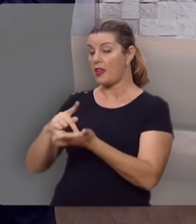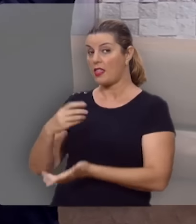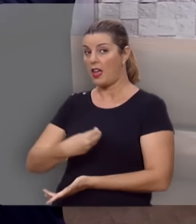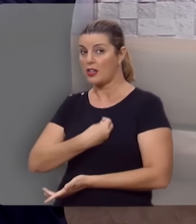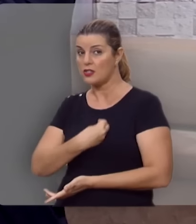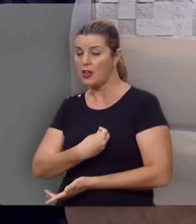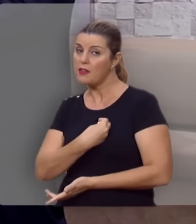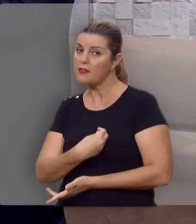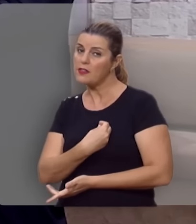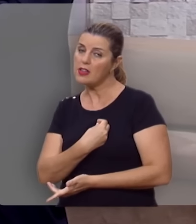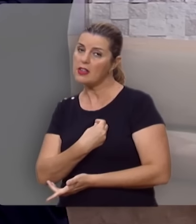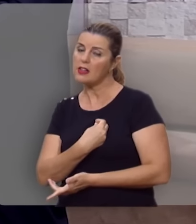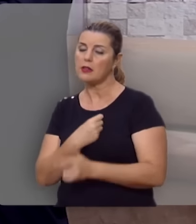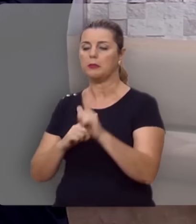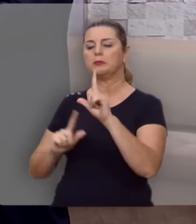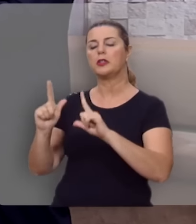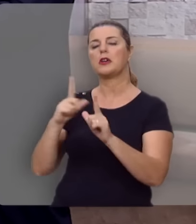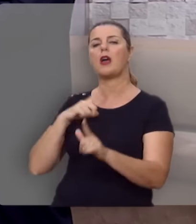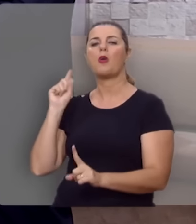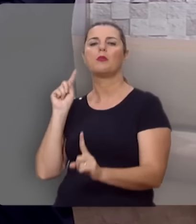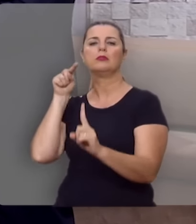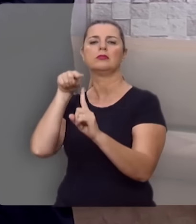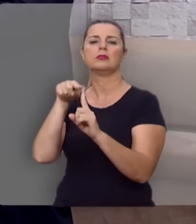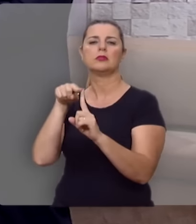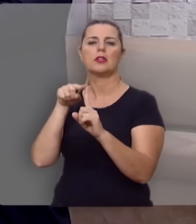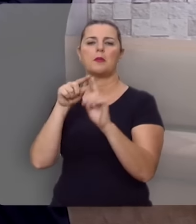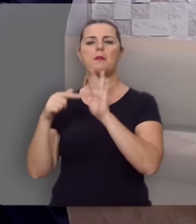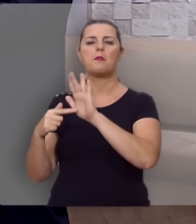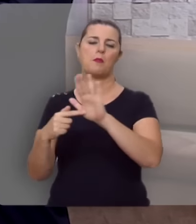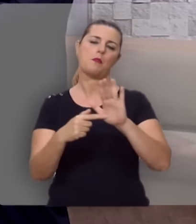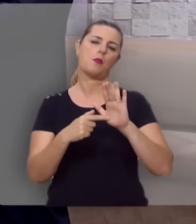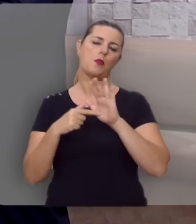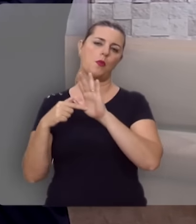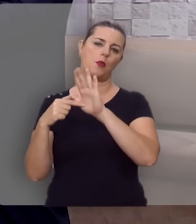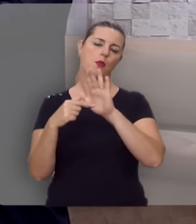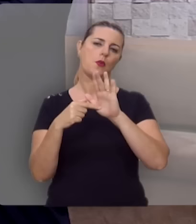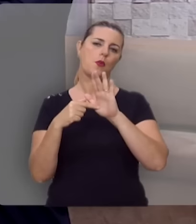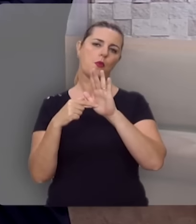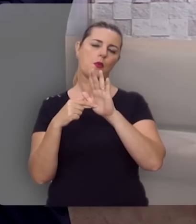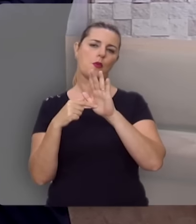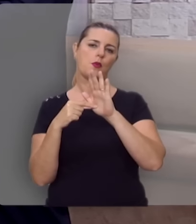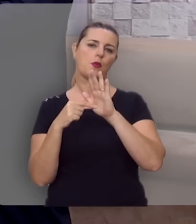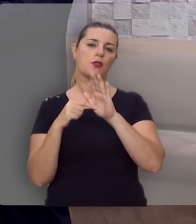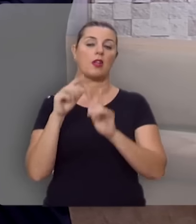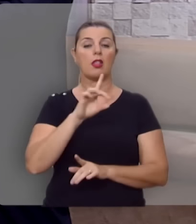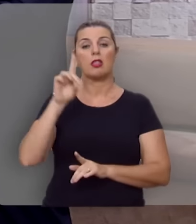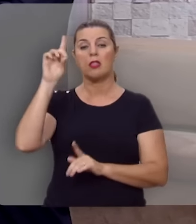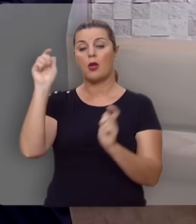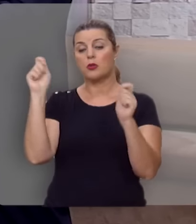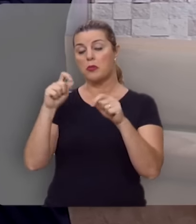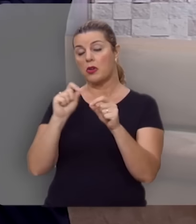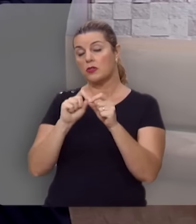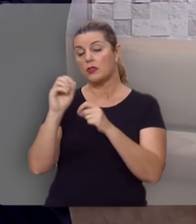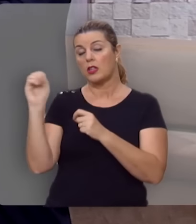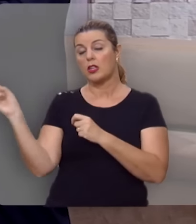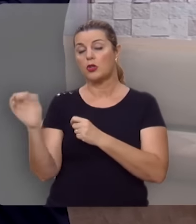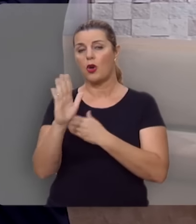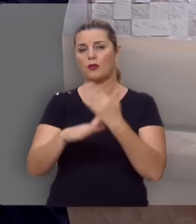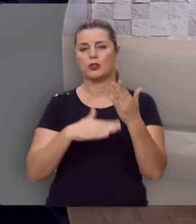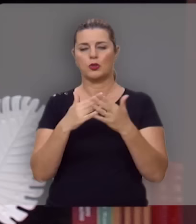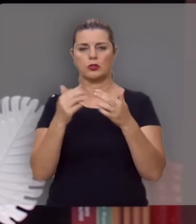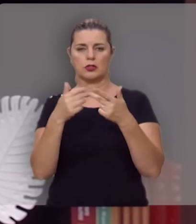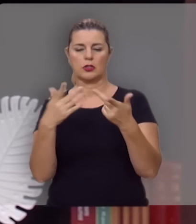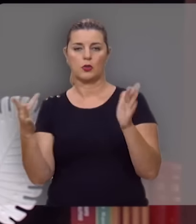Vida, programa que tem esse objetivo de apresentar esse Deus que pode fazer nova todas as coisas,